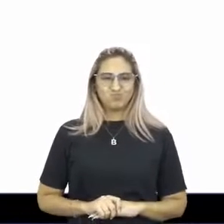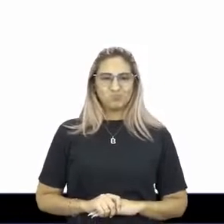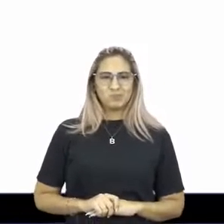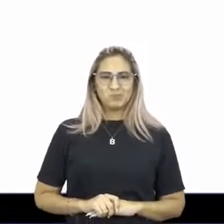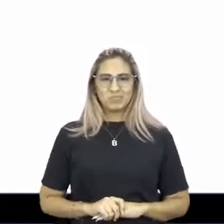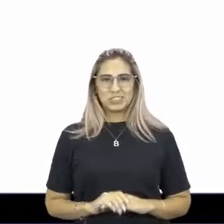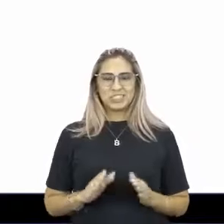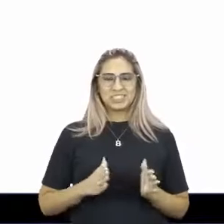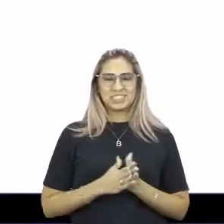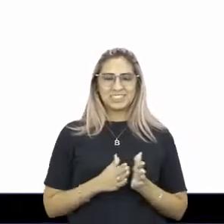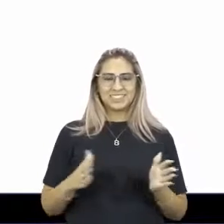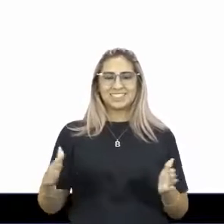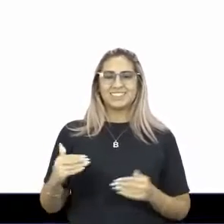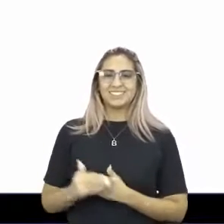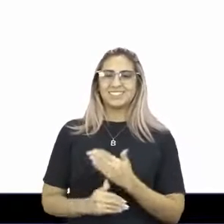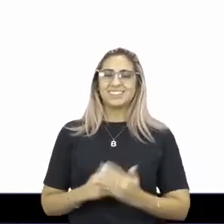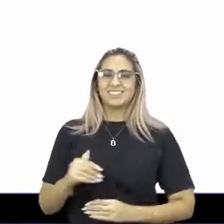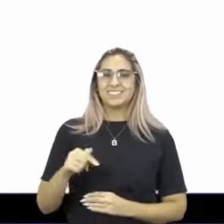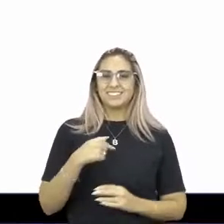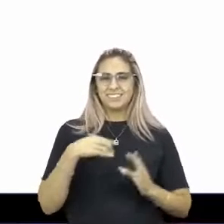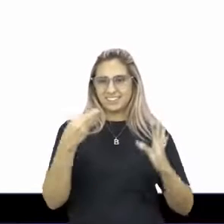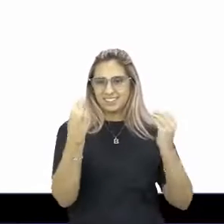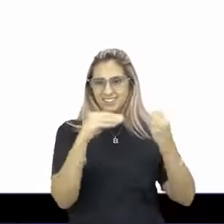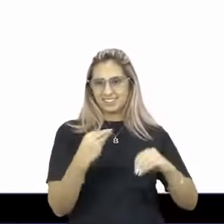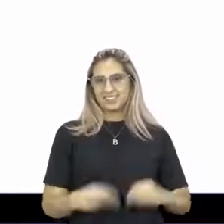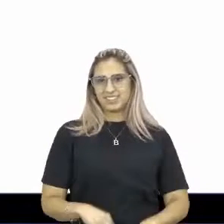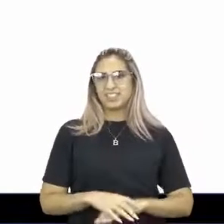uma diretoria aqui e eu coloco